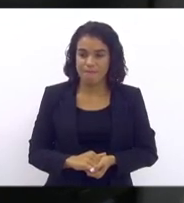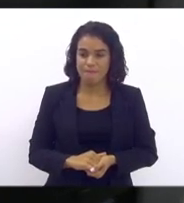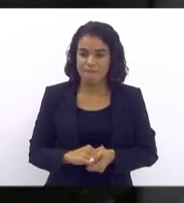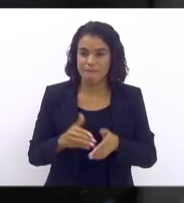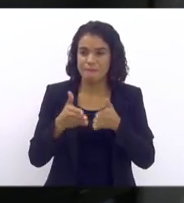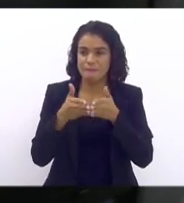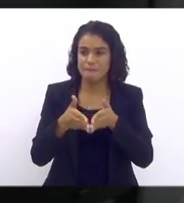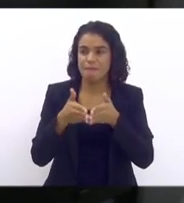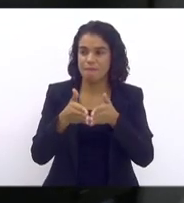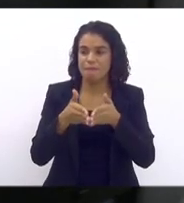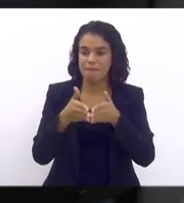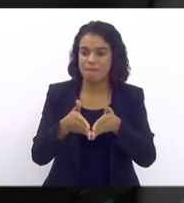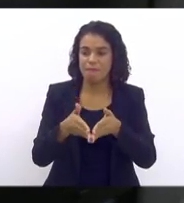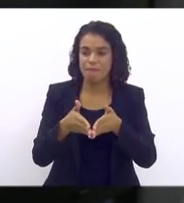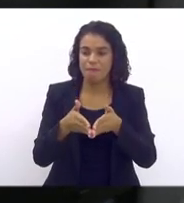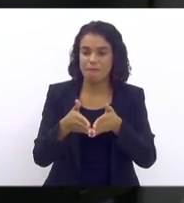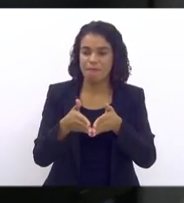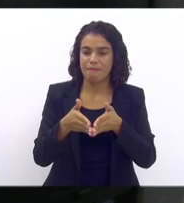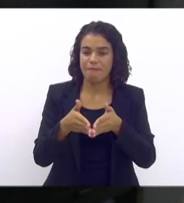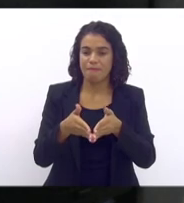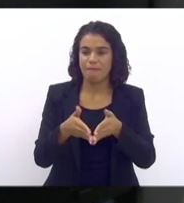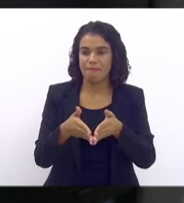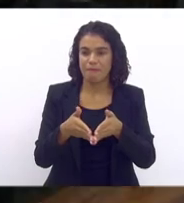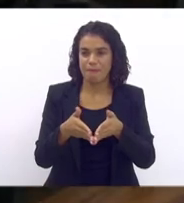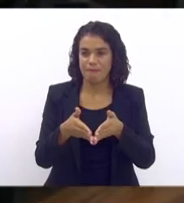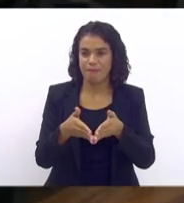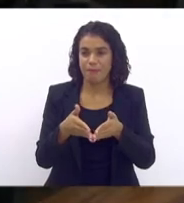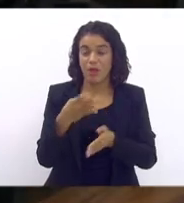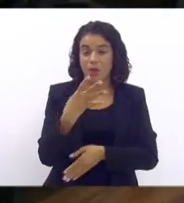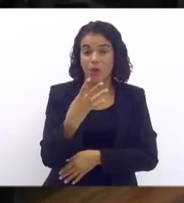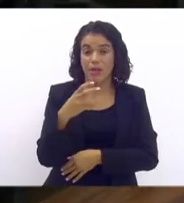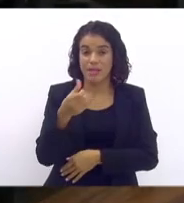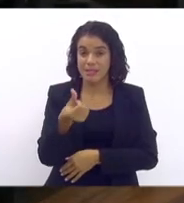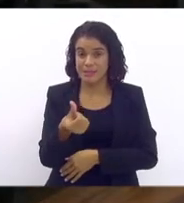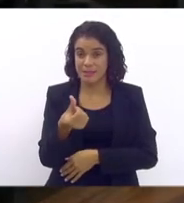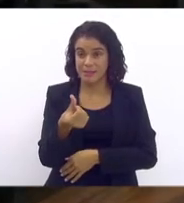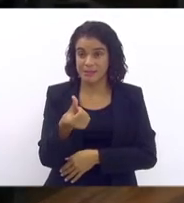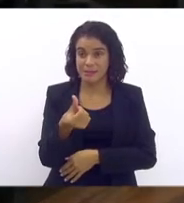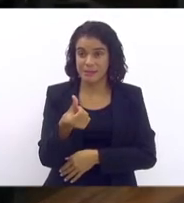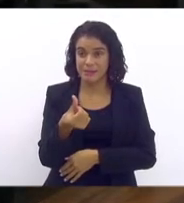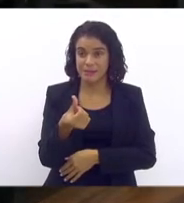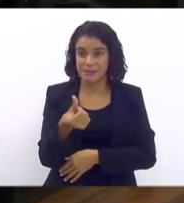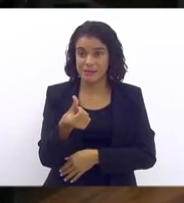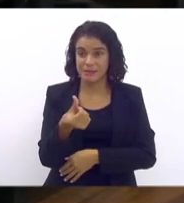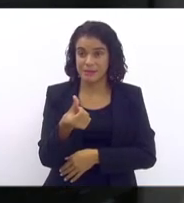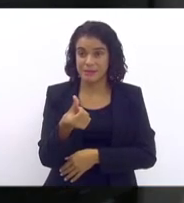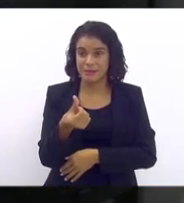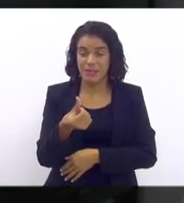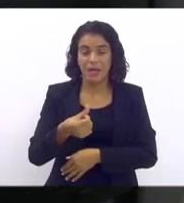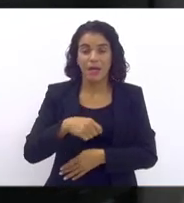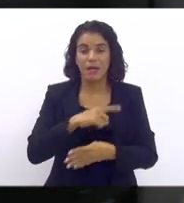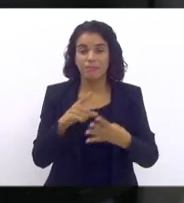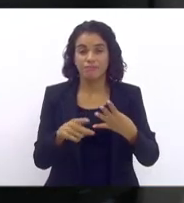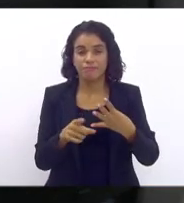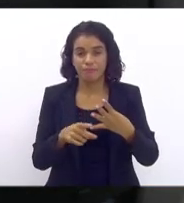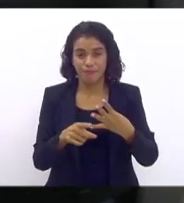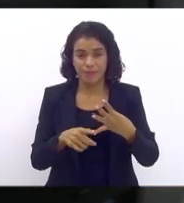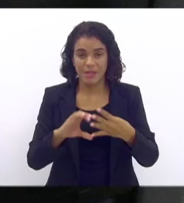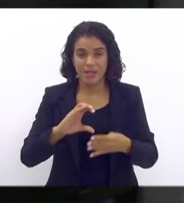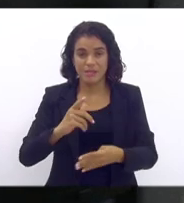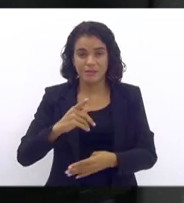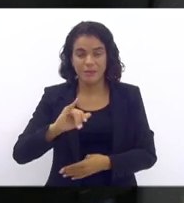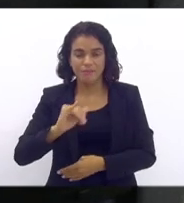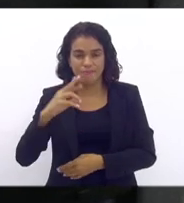falta mais um ano com 51 Men 5 46 46 a quarta essa CPI